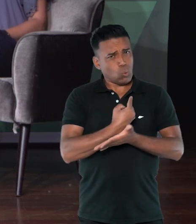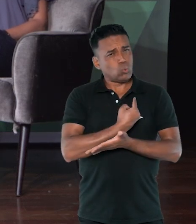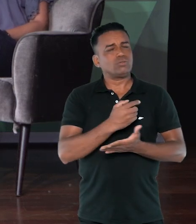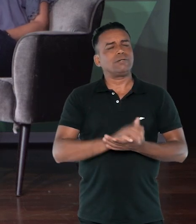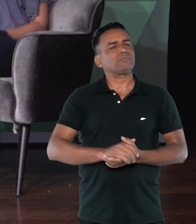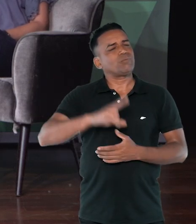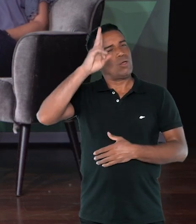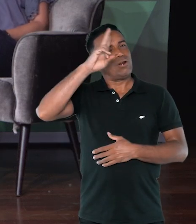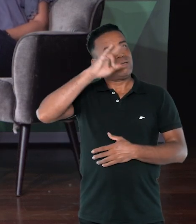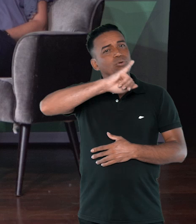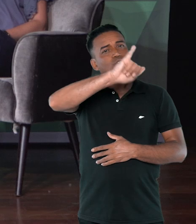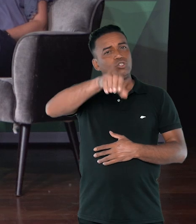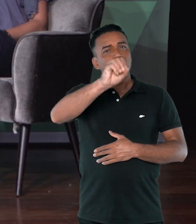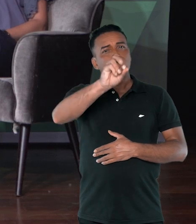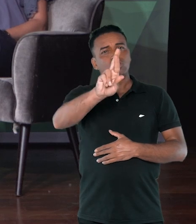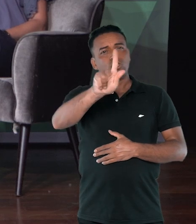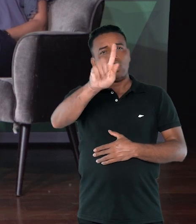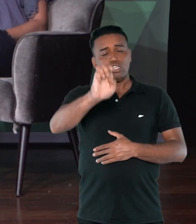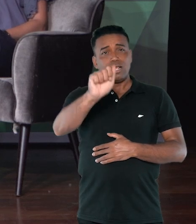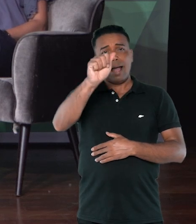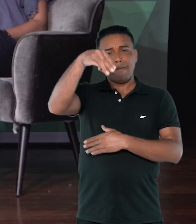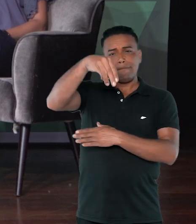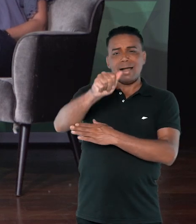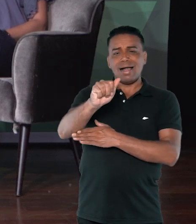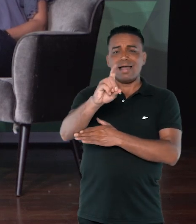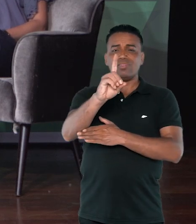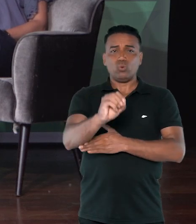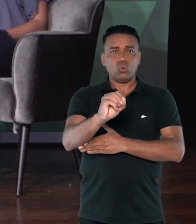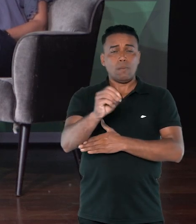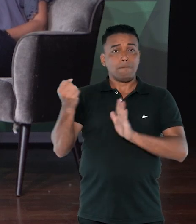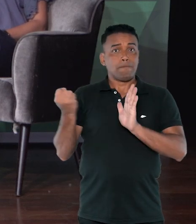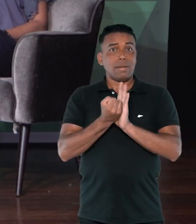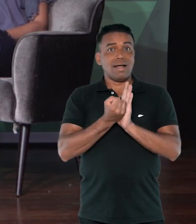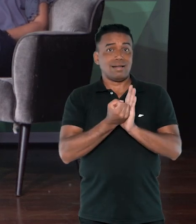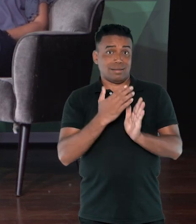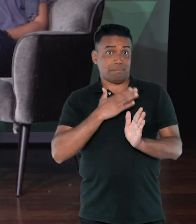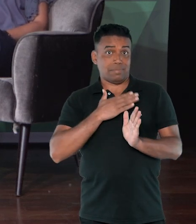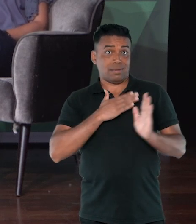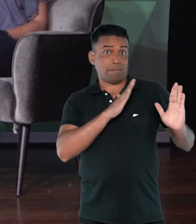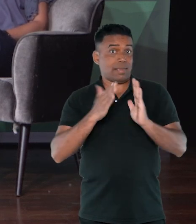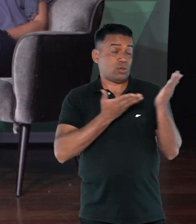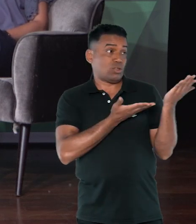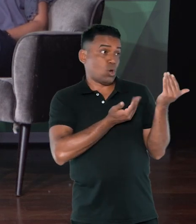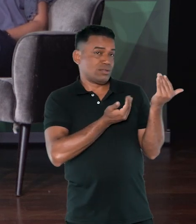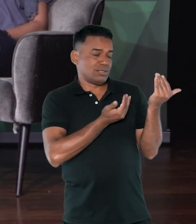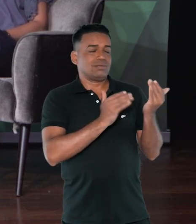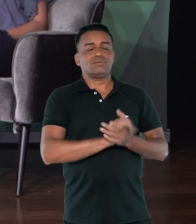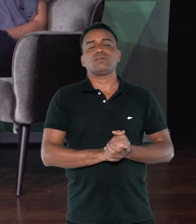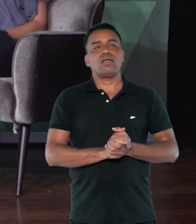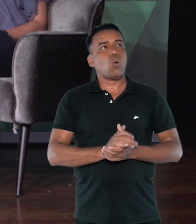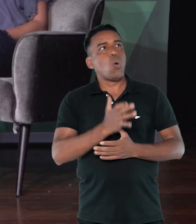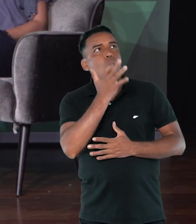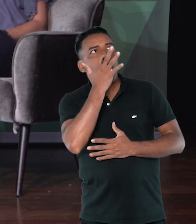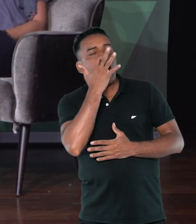A poesia, né, de Cecília Meirelles, Carlos Drummond de Andrade, as crônicas de Rubem Alves, Carlos Herculano Lopes,